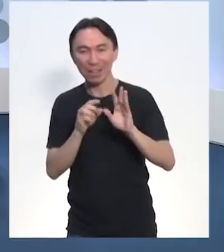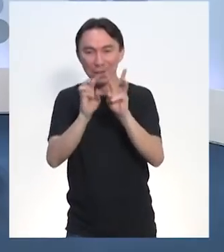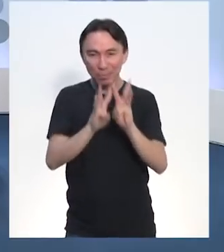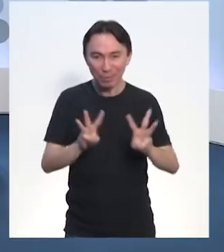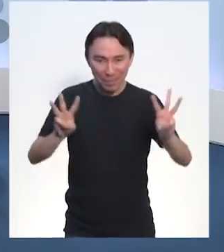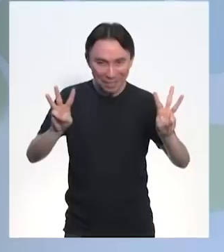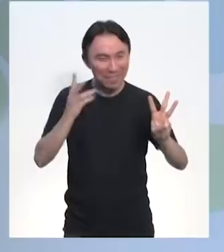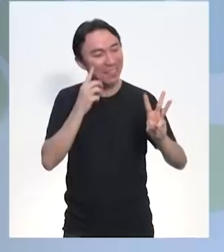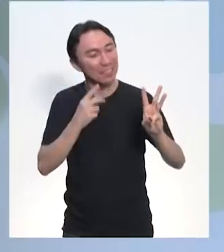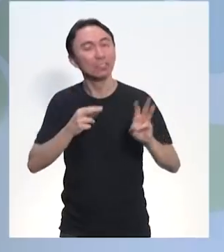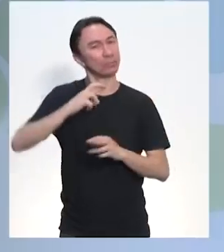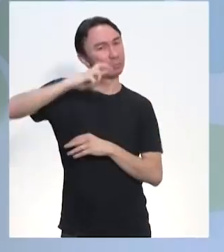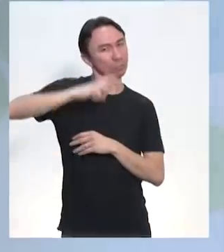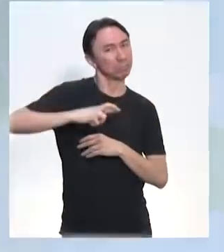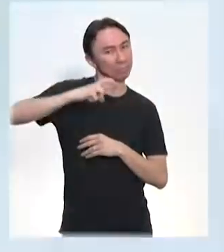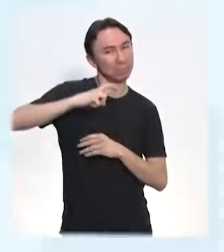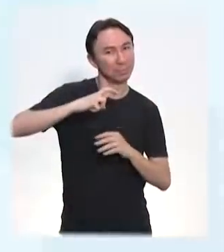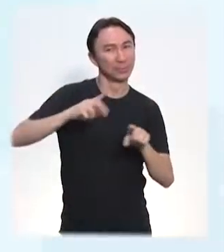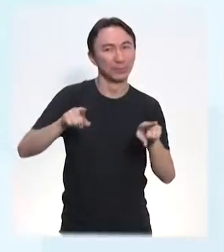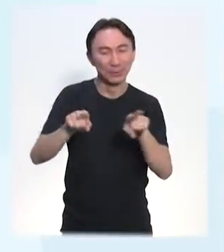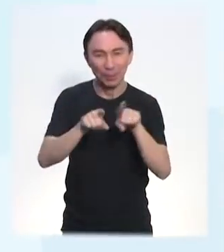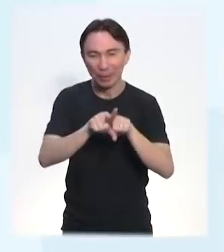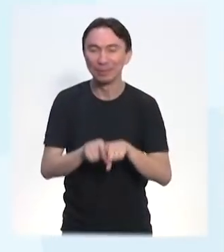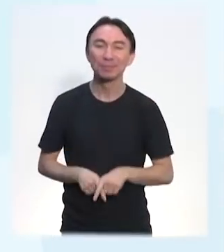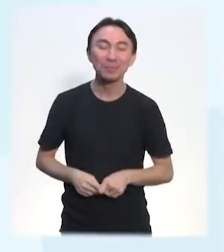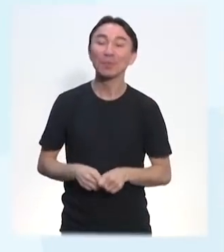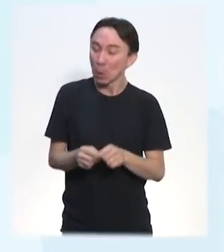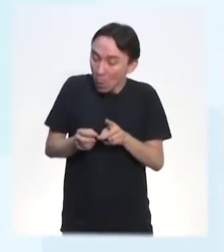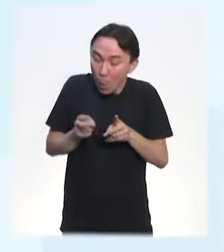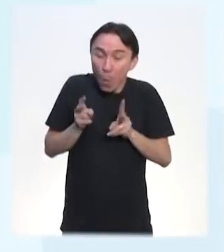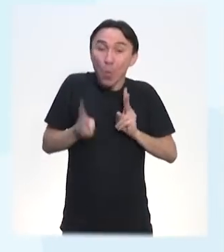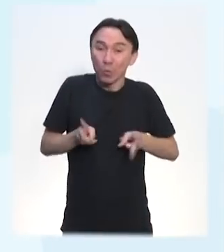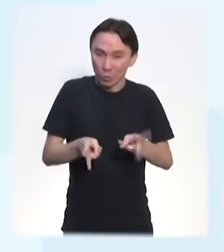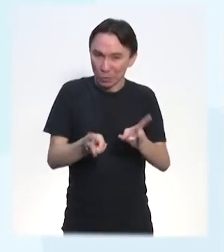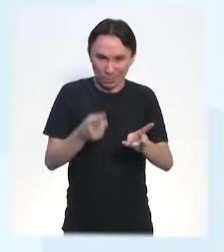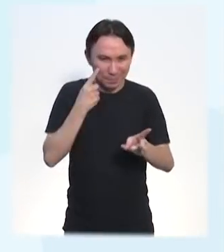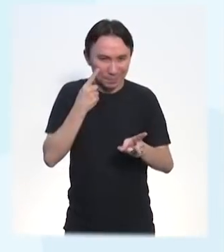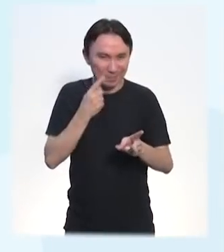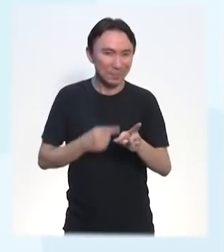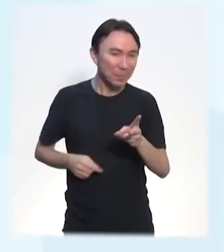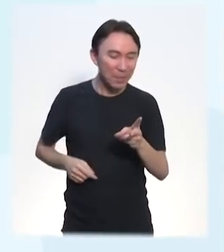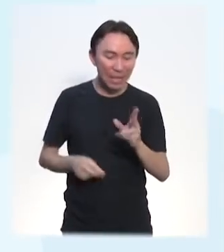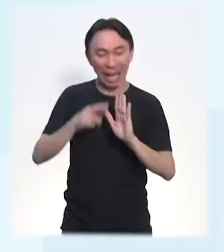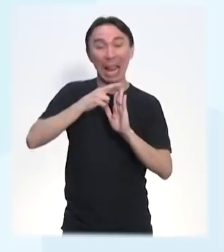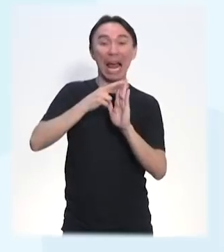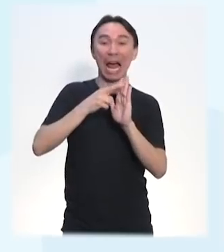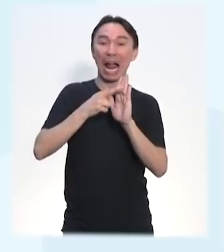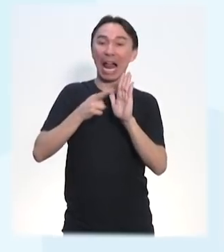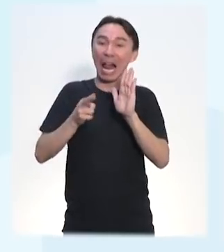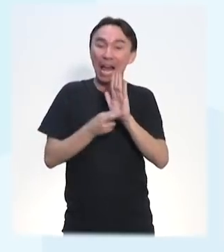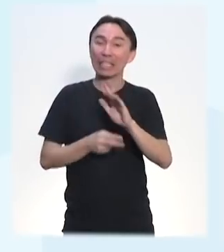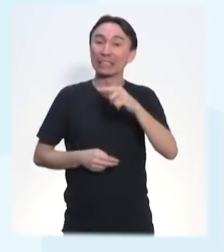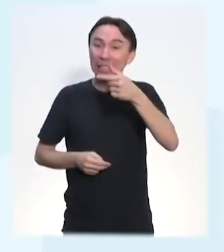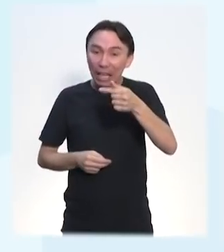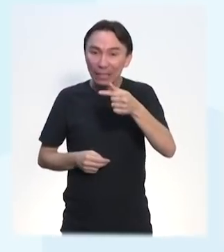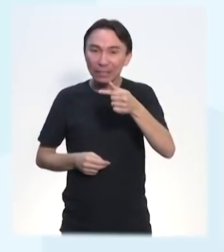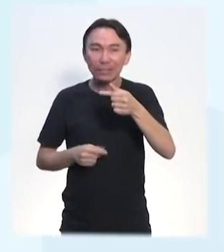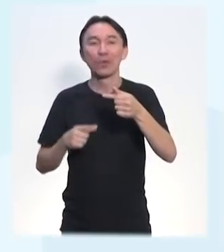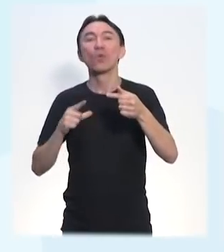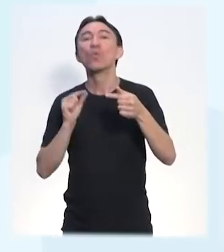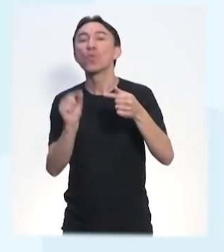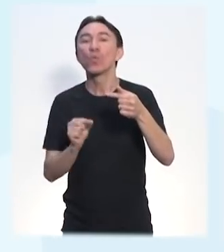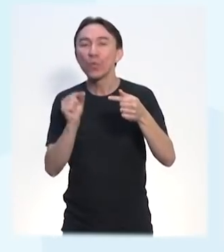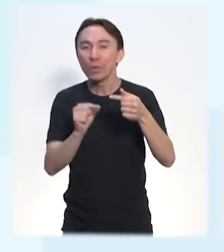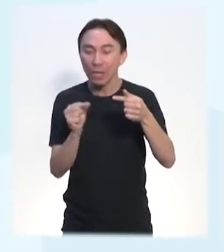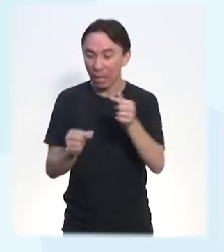E aí, continuando, né, nesse contexto, no item 7 vai aparecer o seguinte, então as equipes que entregarem